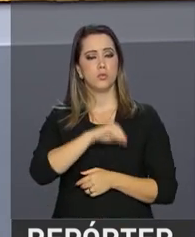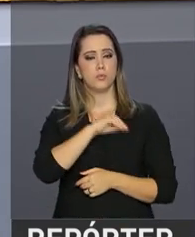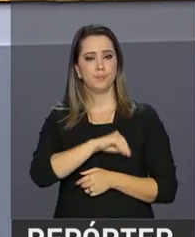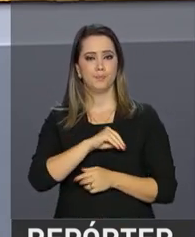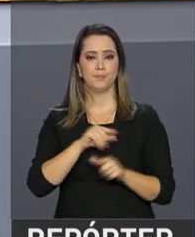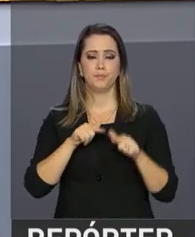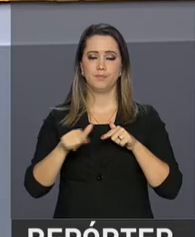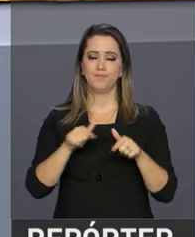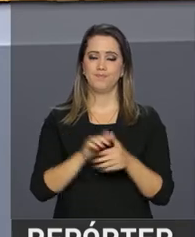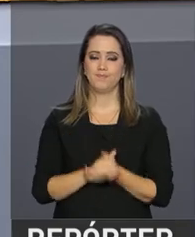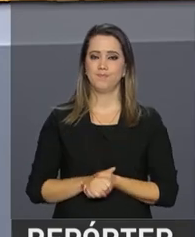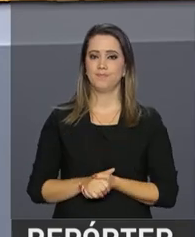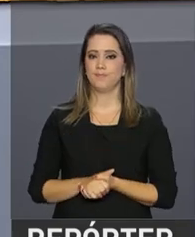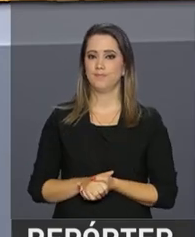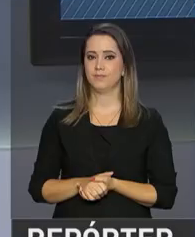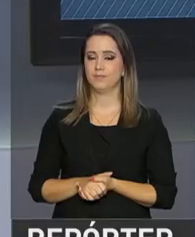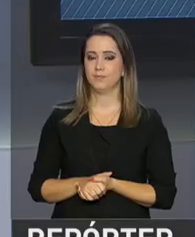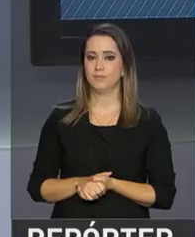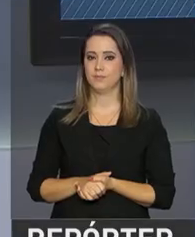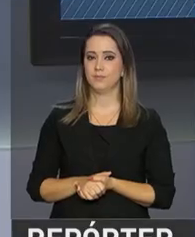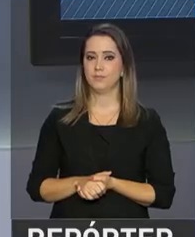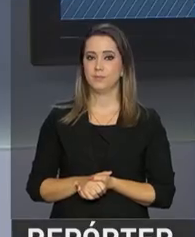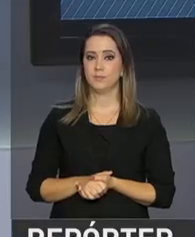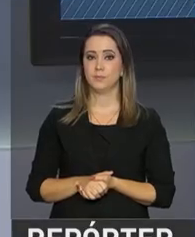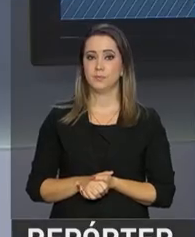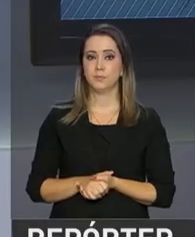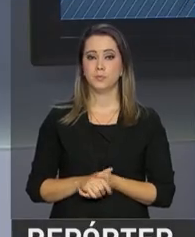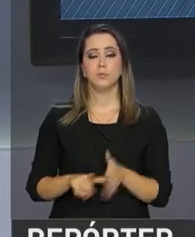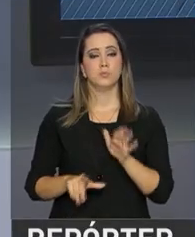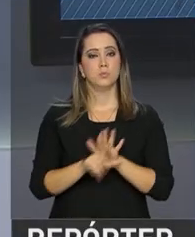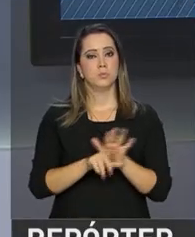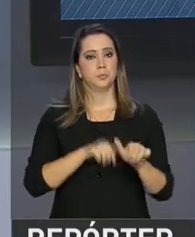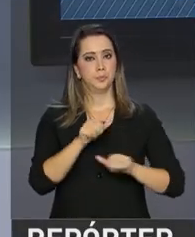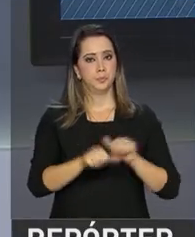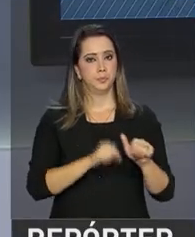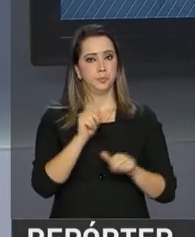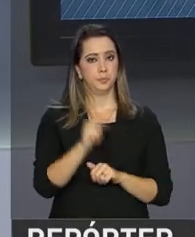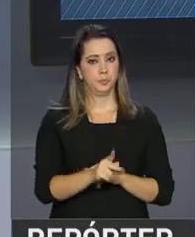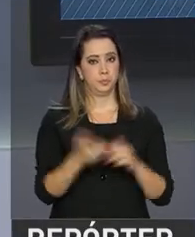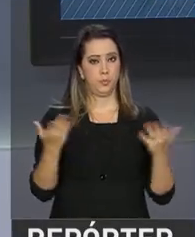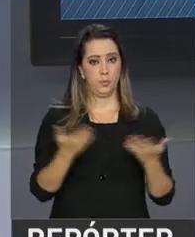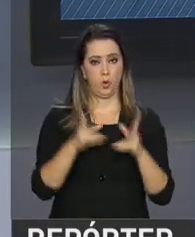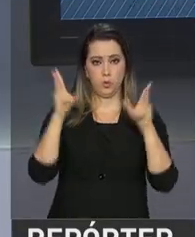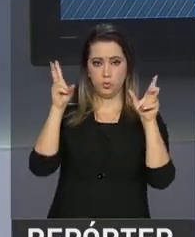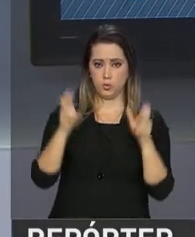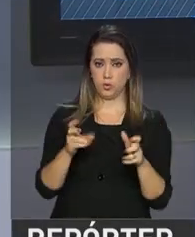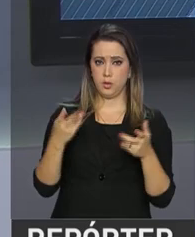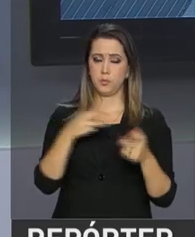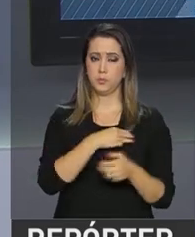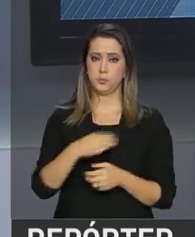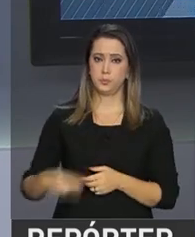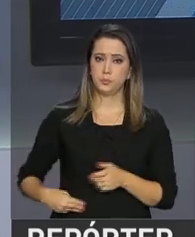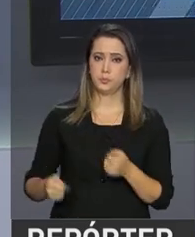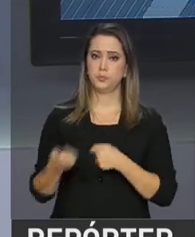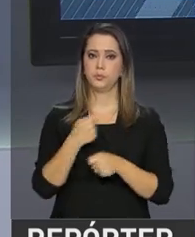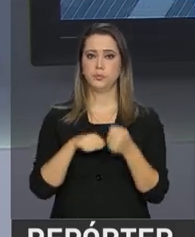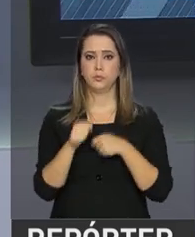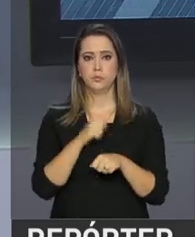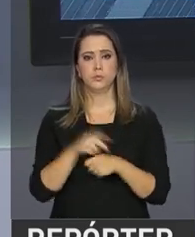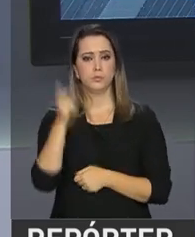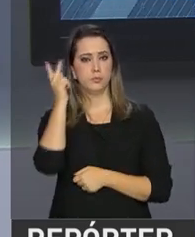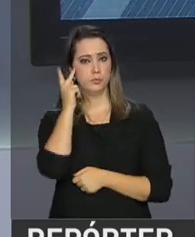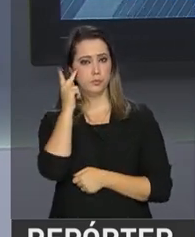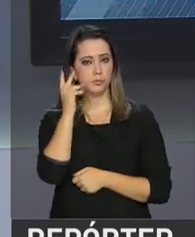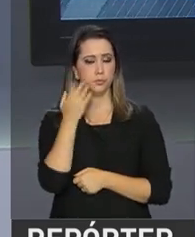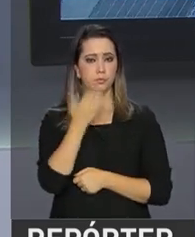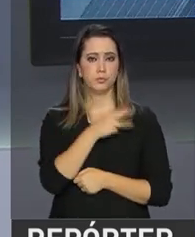à geração de empregos. A reforma da Previdência foi um dos temas abordados hoje pelo ministro da Fazenda, Henrique Meirelles, em